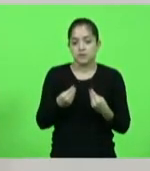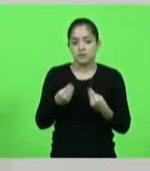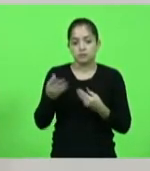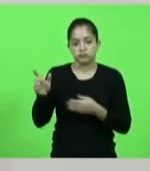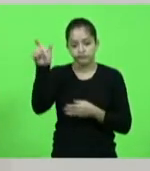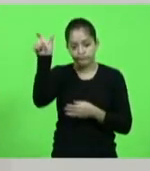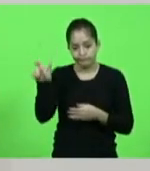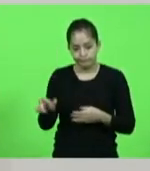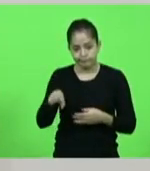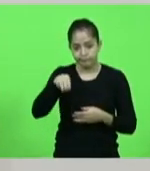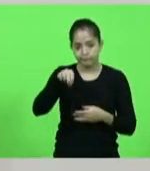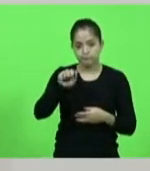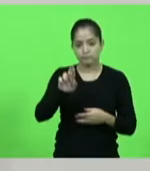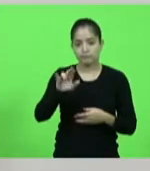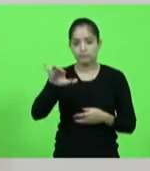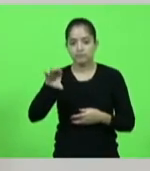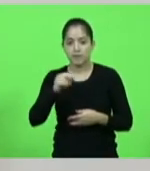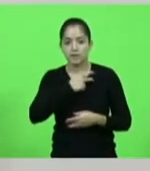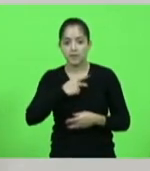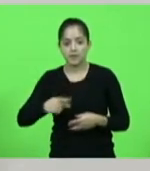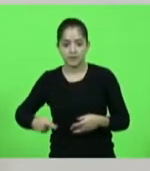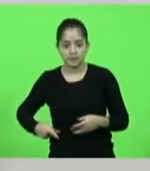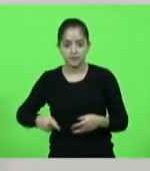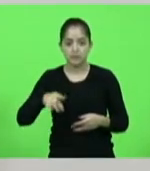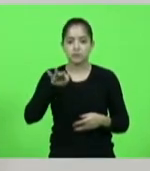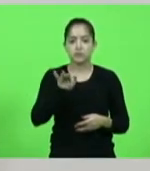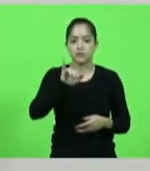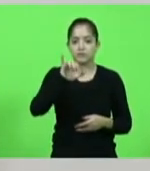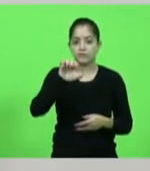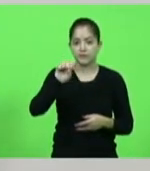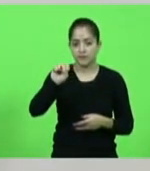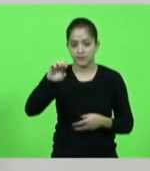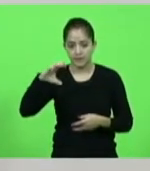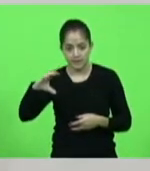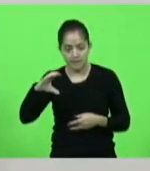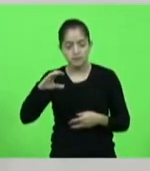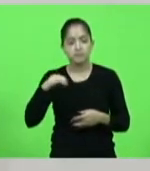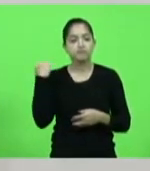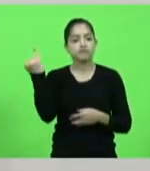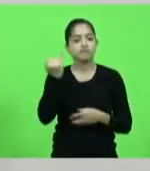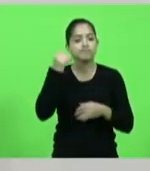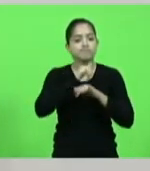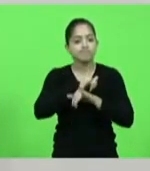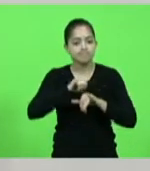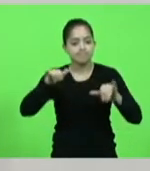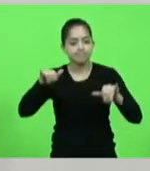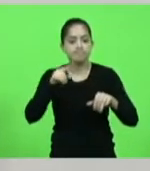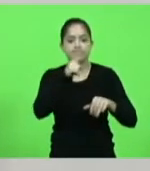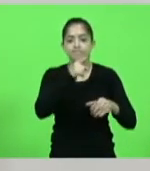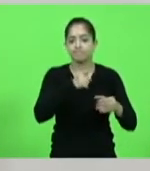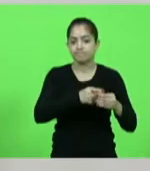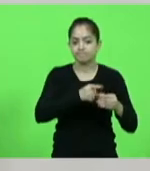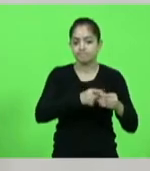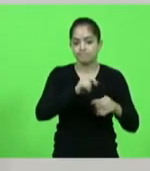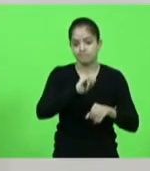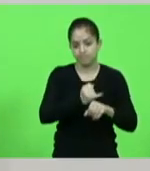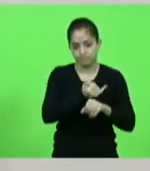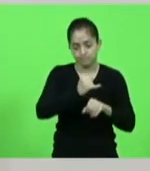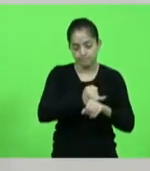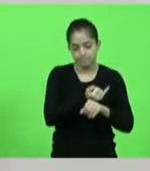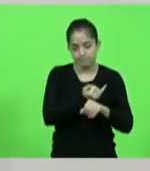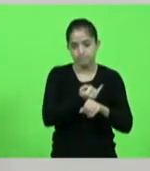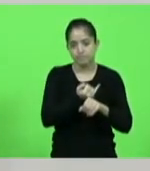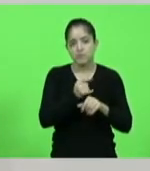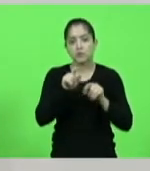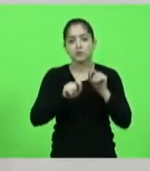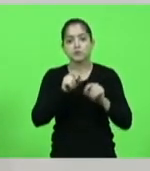Mário César Aguiar, presidente da Fiesc no Estado, que fez um importante anúncio na cidade de Joinville sobre a